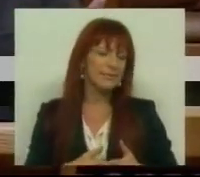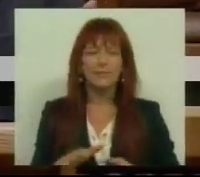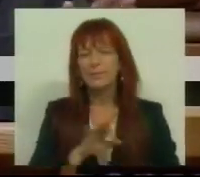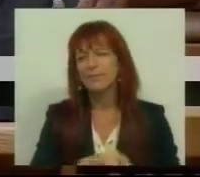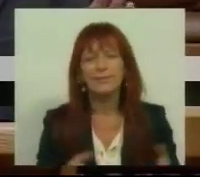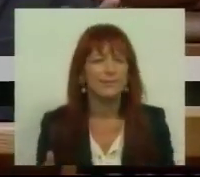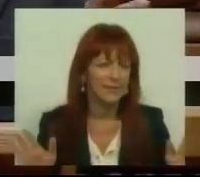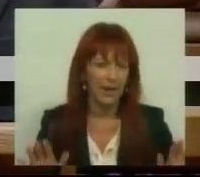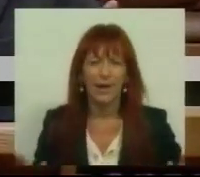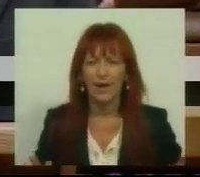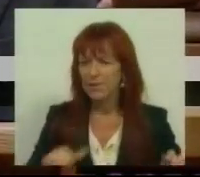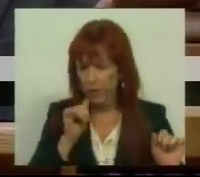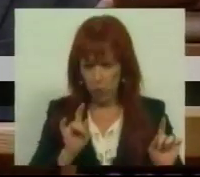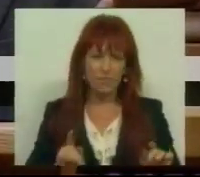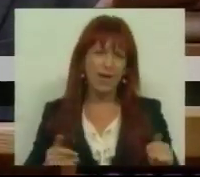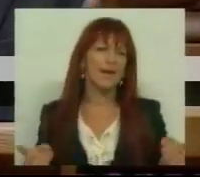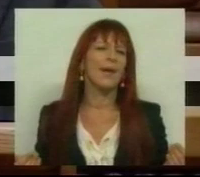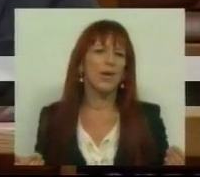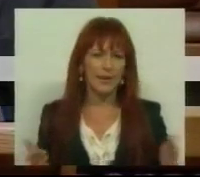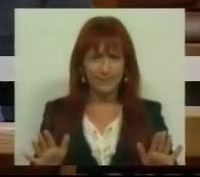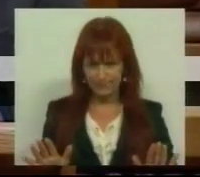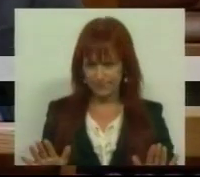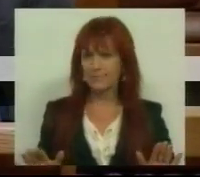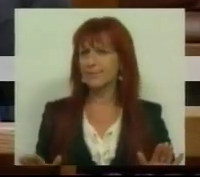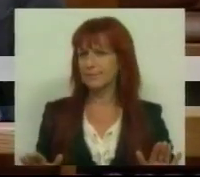Senhores deputados, tenham calma que ainda estou a começar.